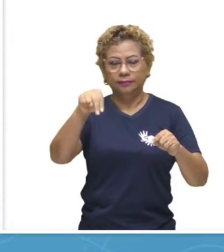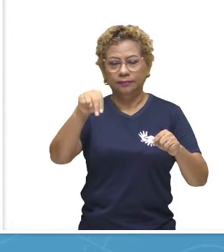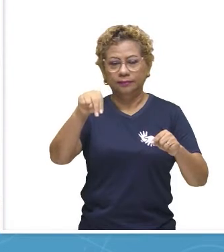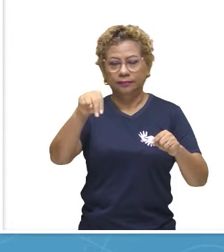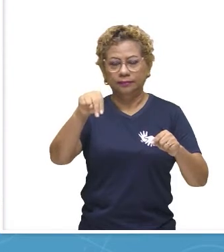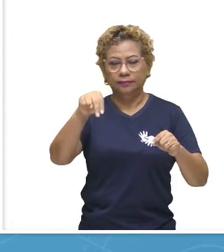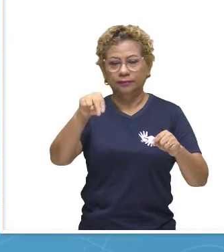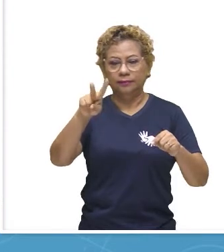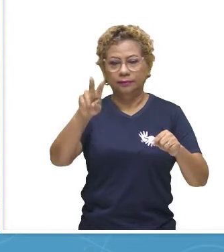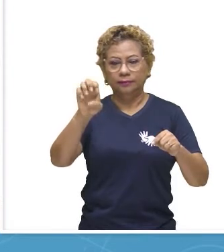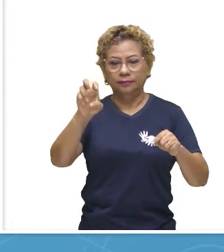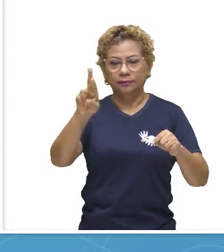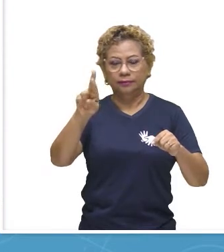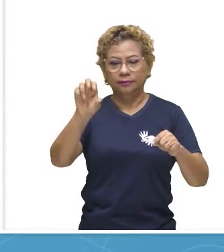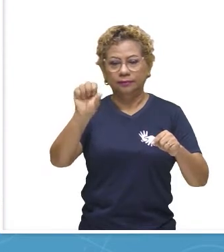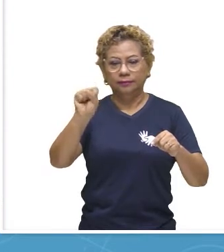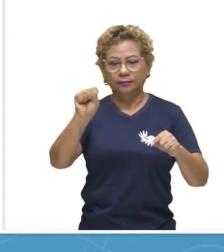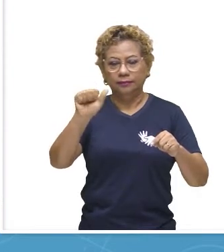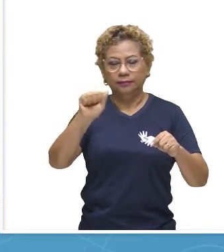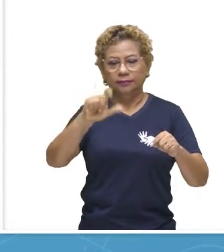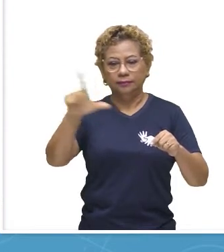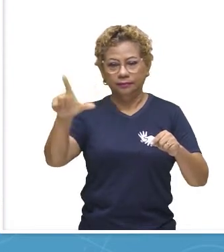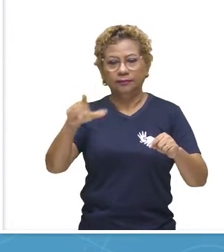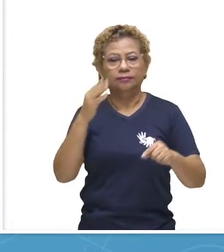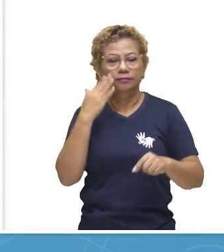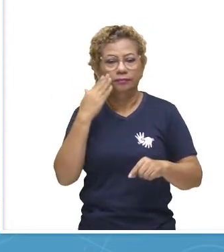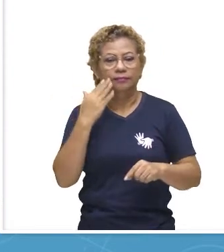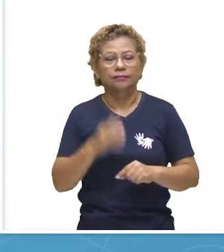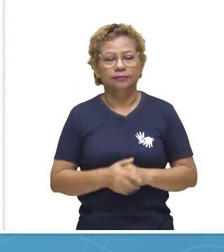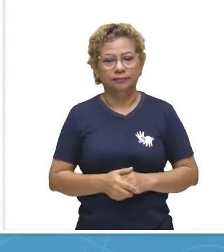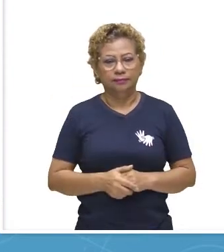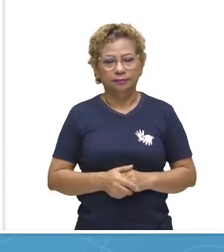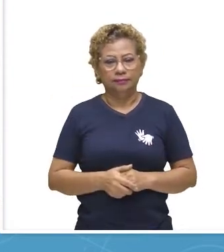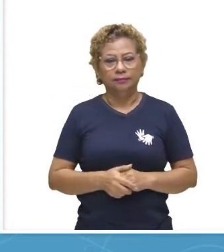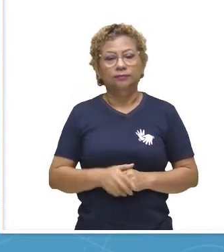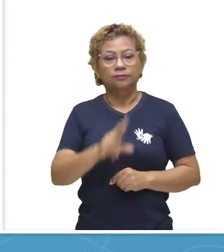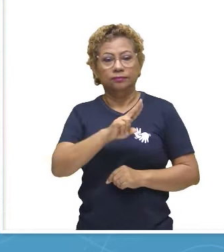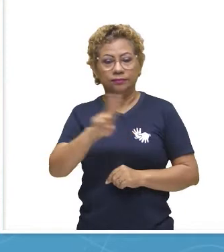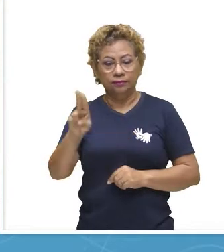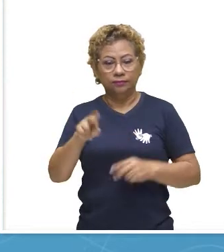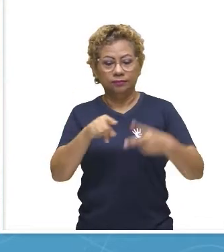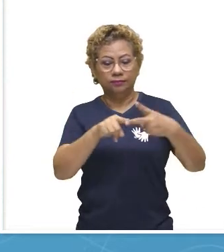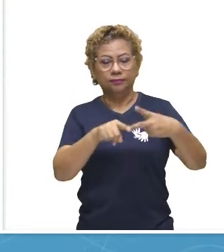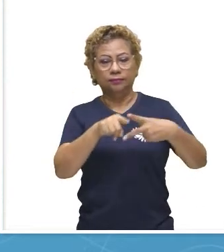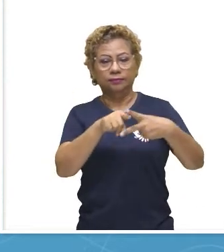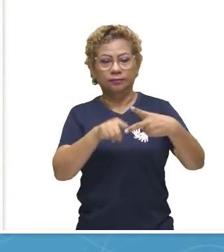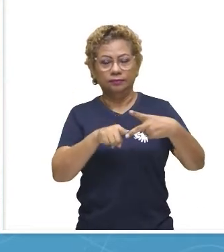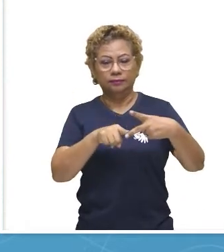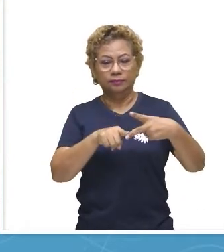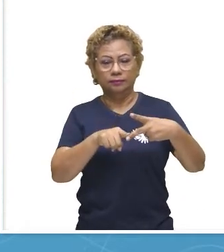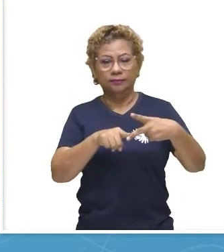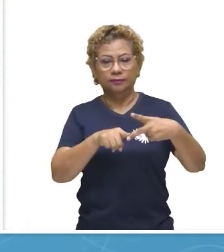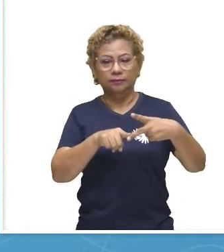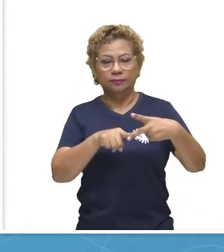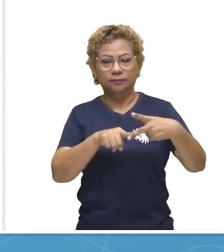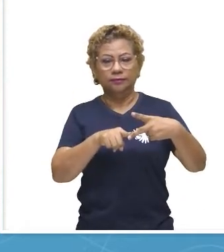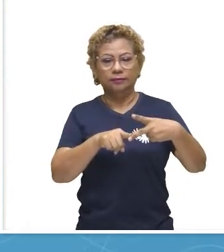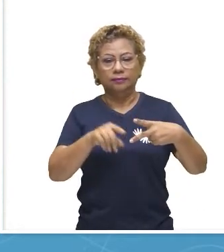vamos ver os nomes deles. Ângulos internos. Os 4 ângulos de